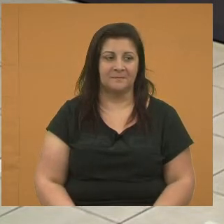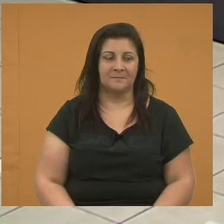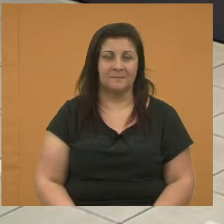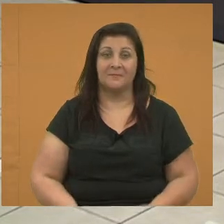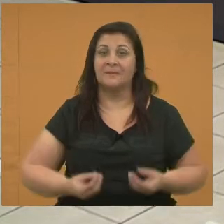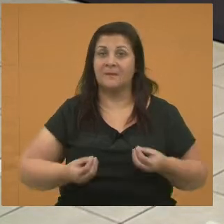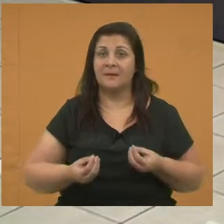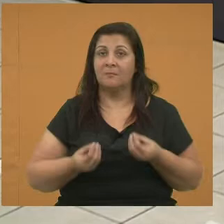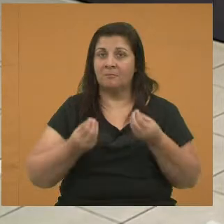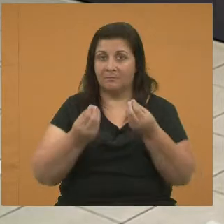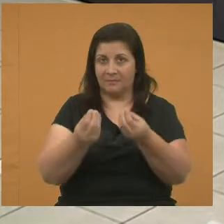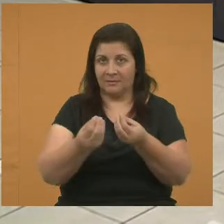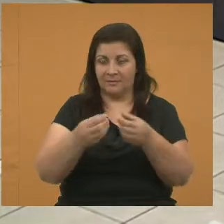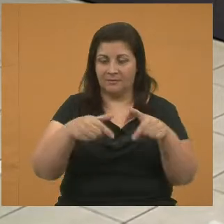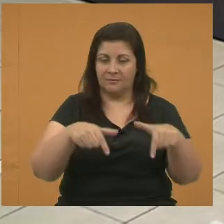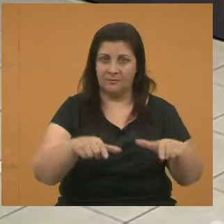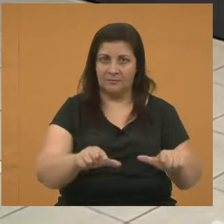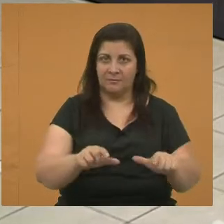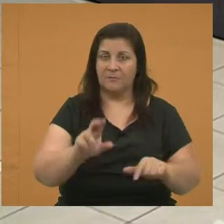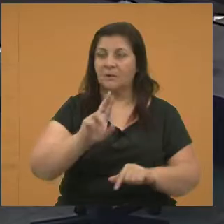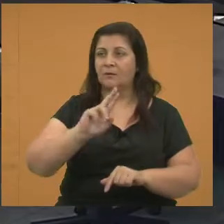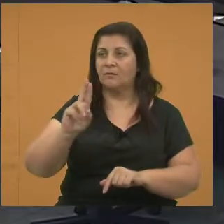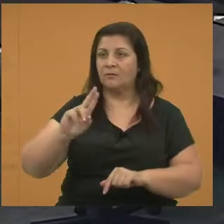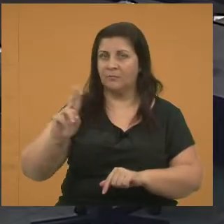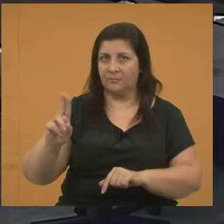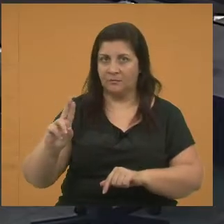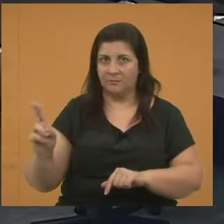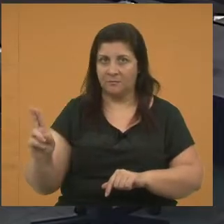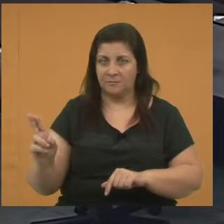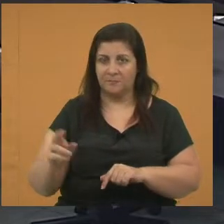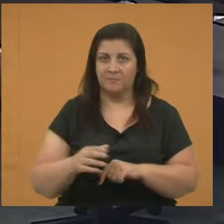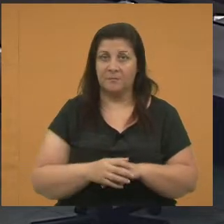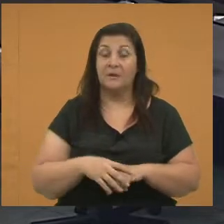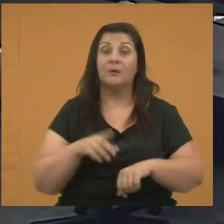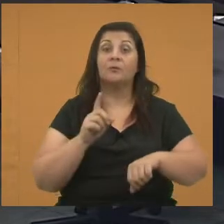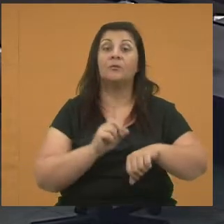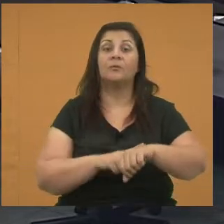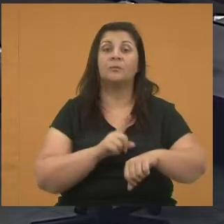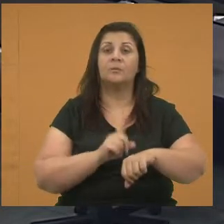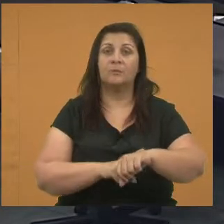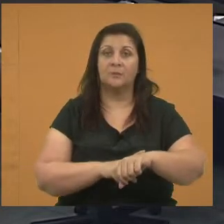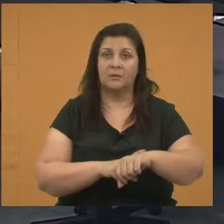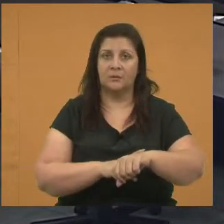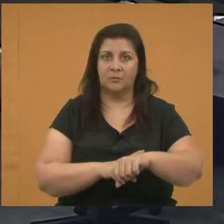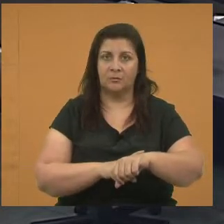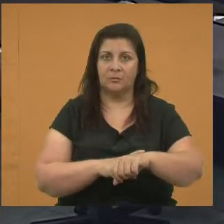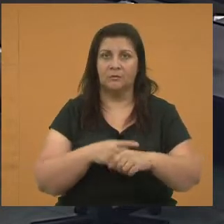A entrega do diploma será feita pela ordem do tempo de instalação dos comércios.